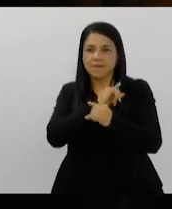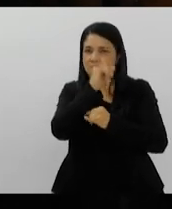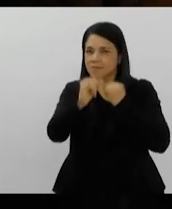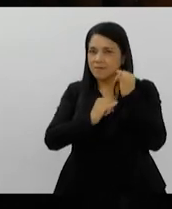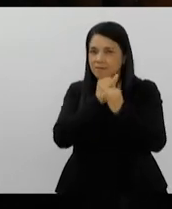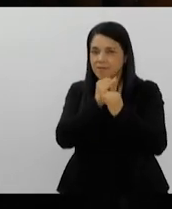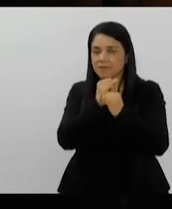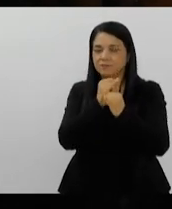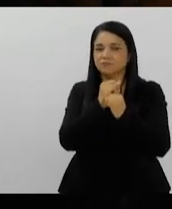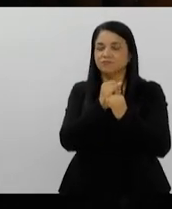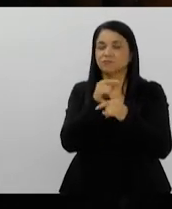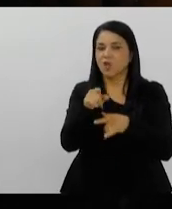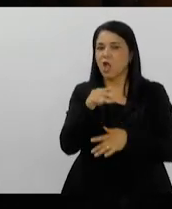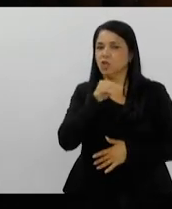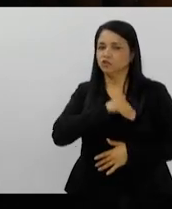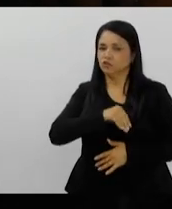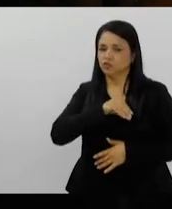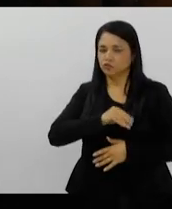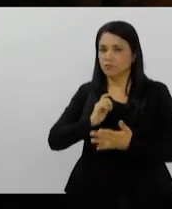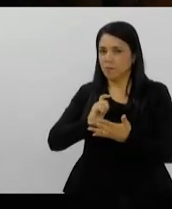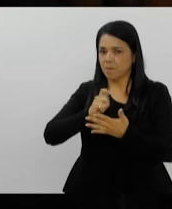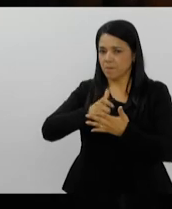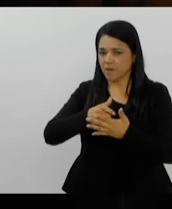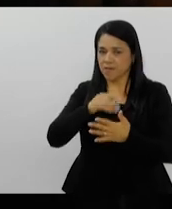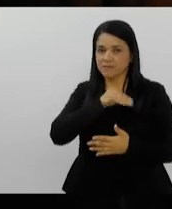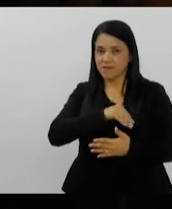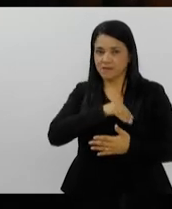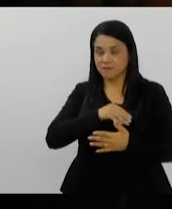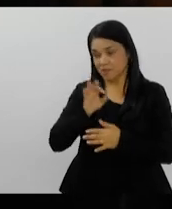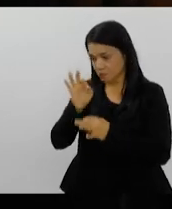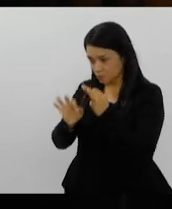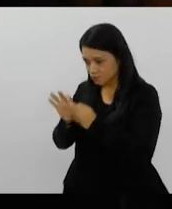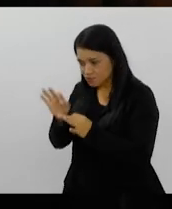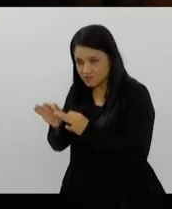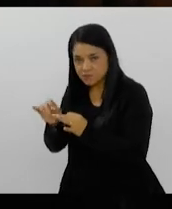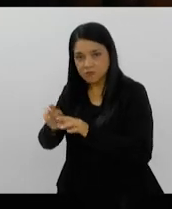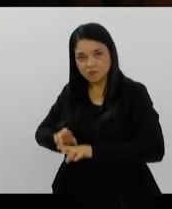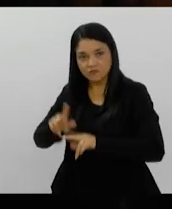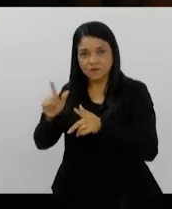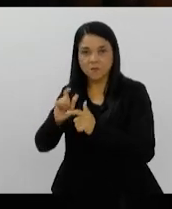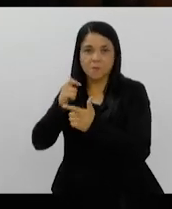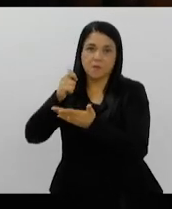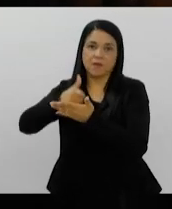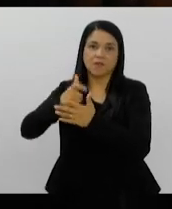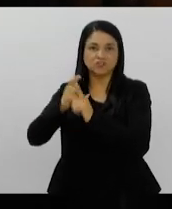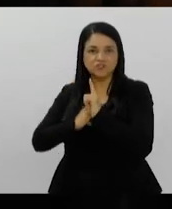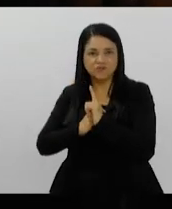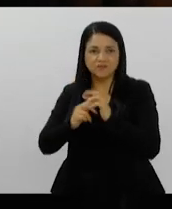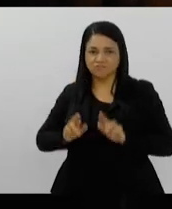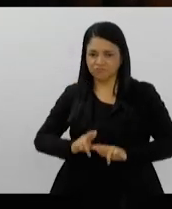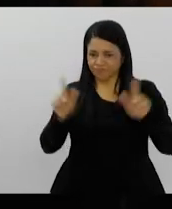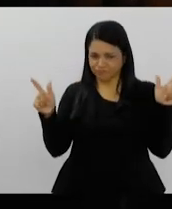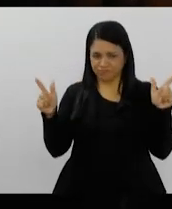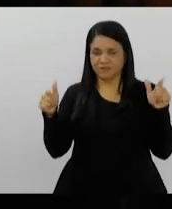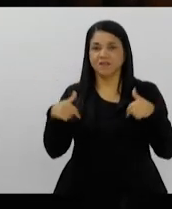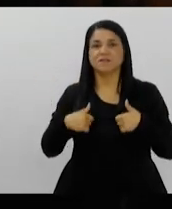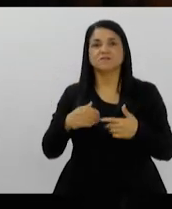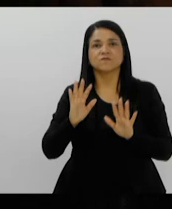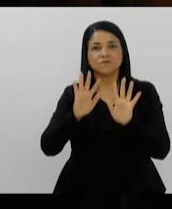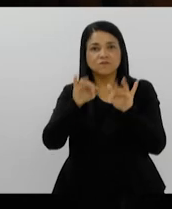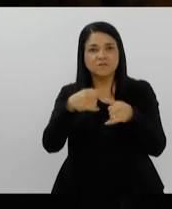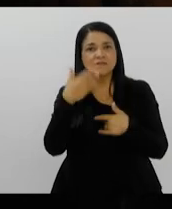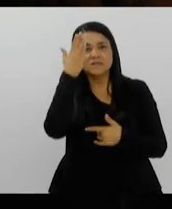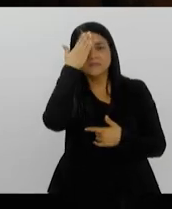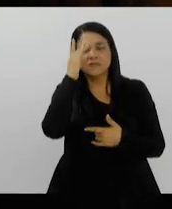com o servidor, dizendo que o dinheiro é para pagar o salário. Na justiça, ele diz que o dinheiro é para pagar a dívida. No final, a gente sabe que o dinheiro vai